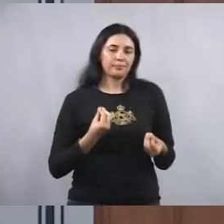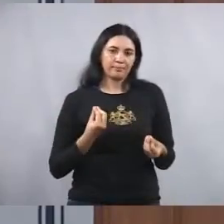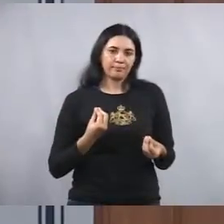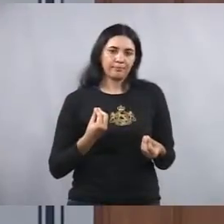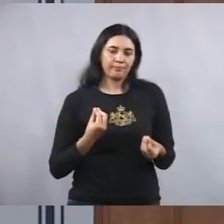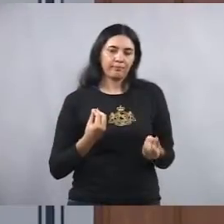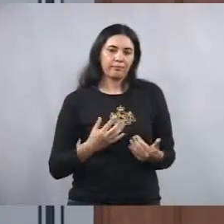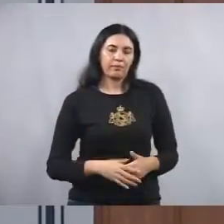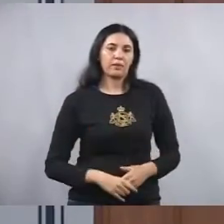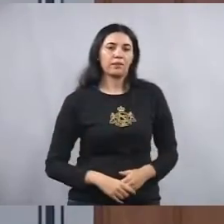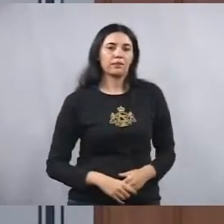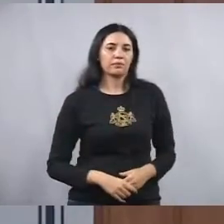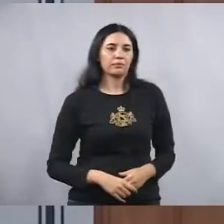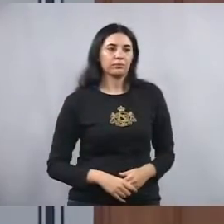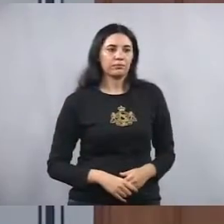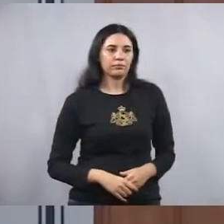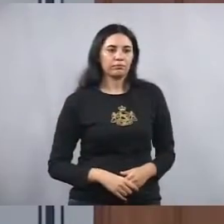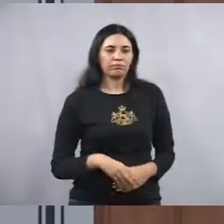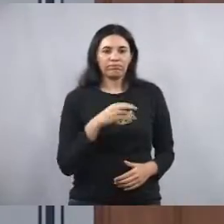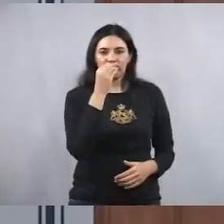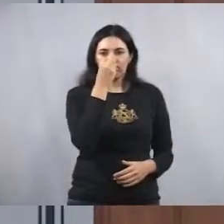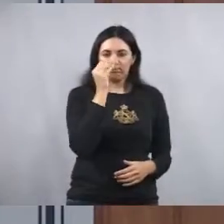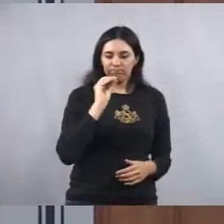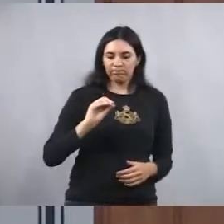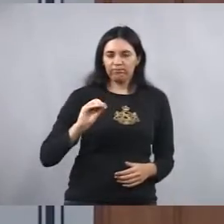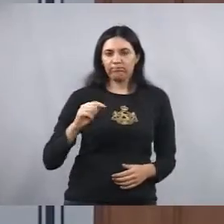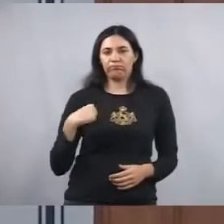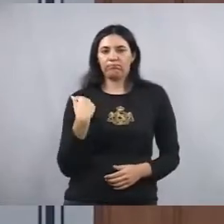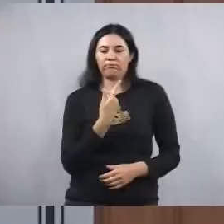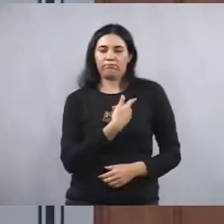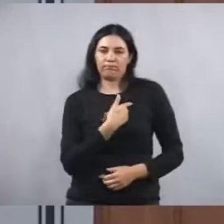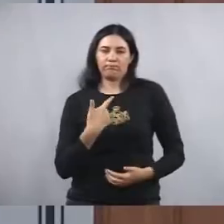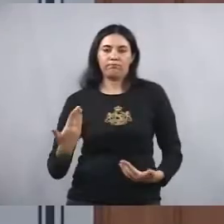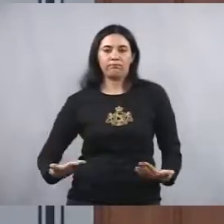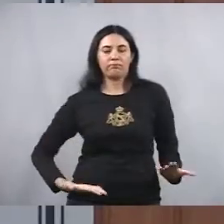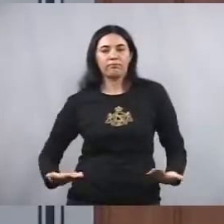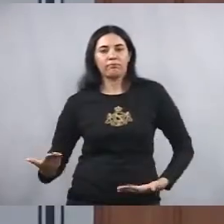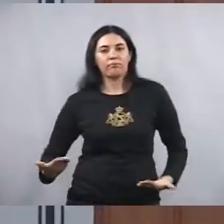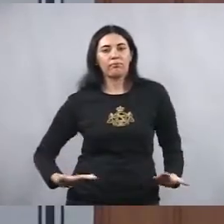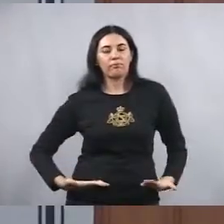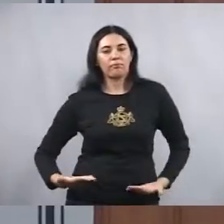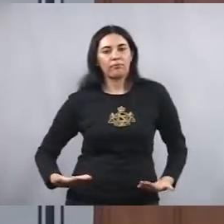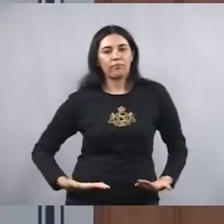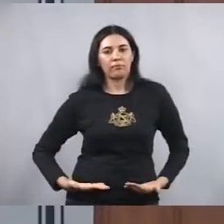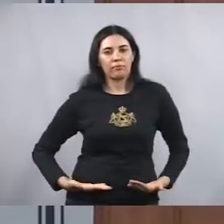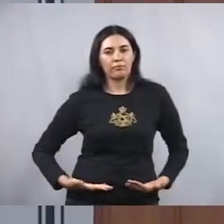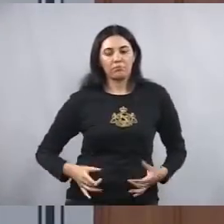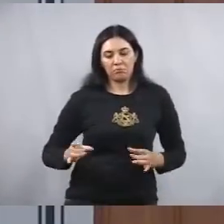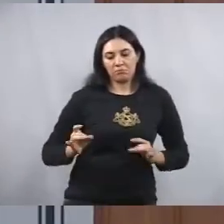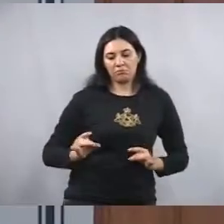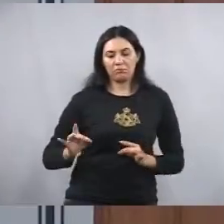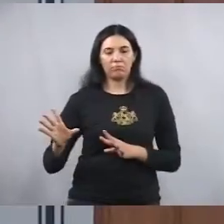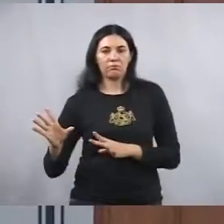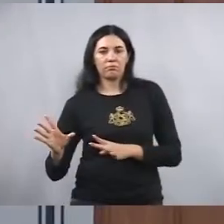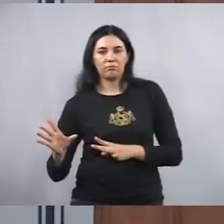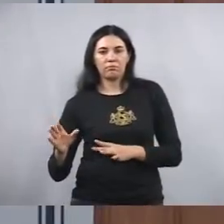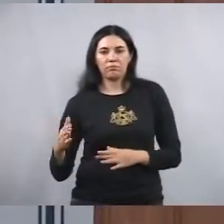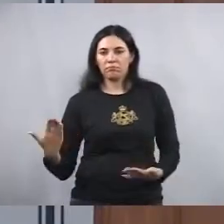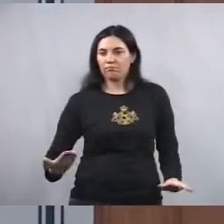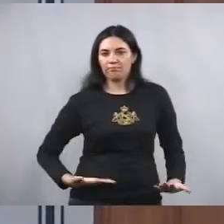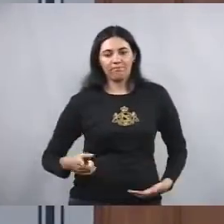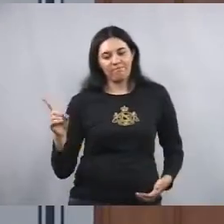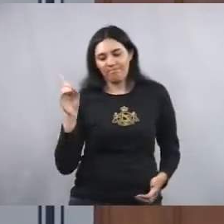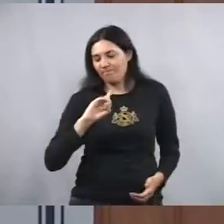e isso é menosprezar os nossos servidores deixar de escanteio os nossos servidores não